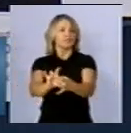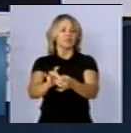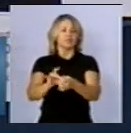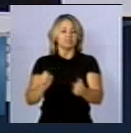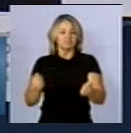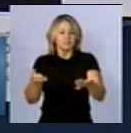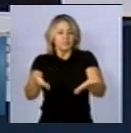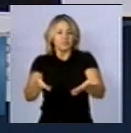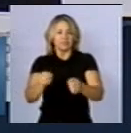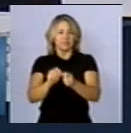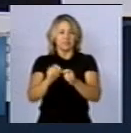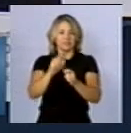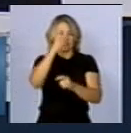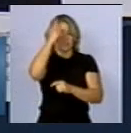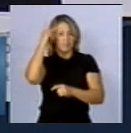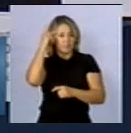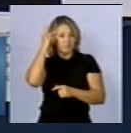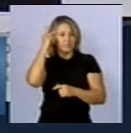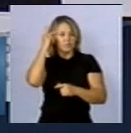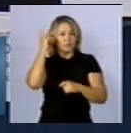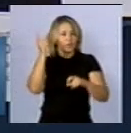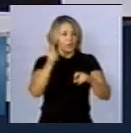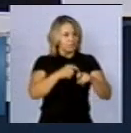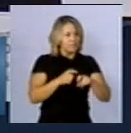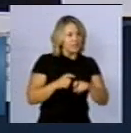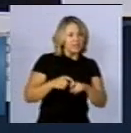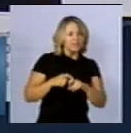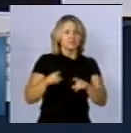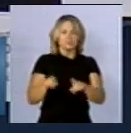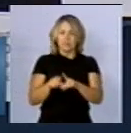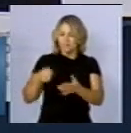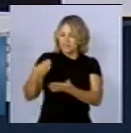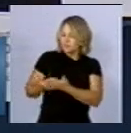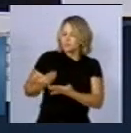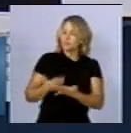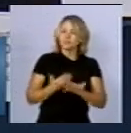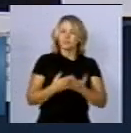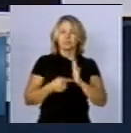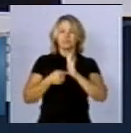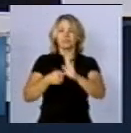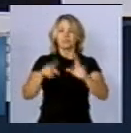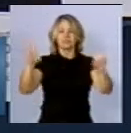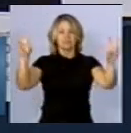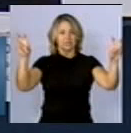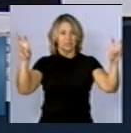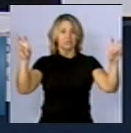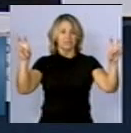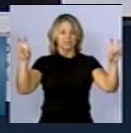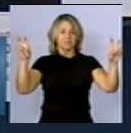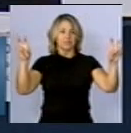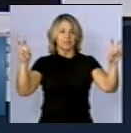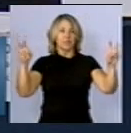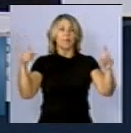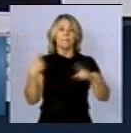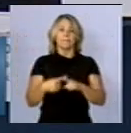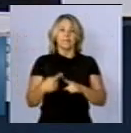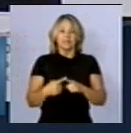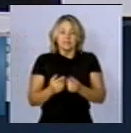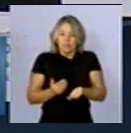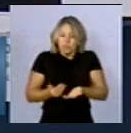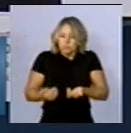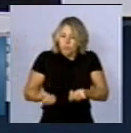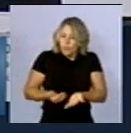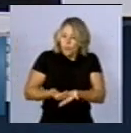que faz com que o setor acadêmico também se debrusse sobre esses temas porque ele está